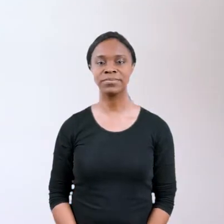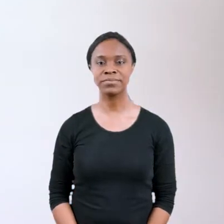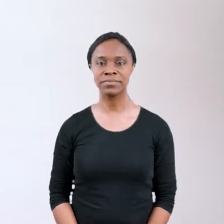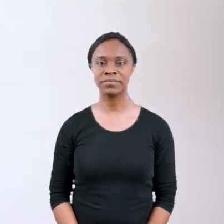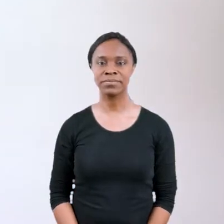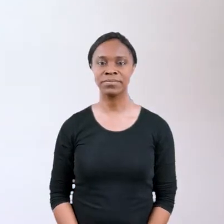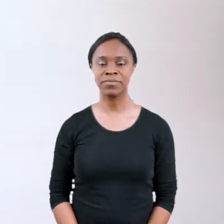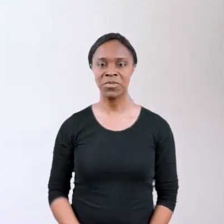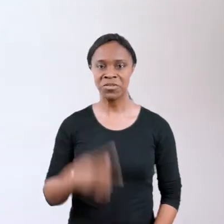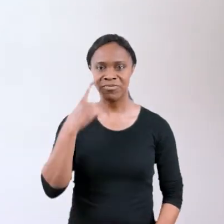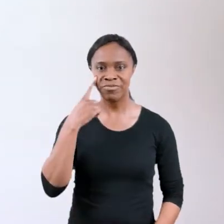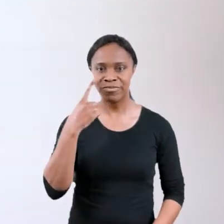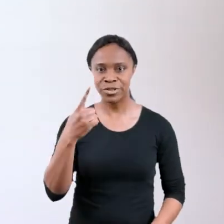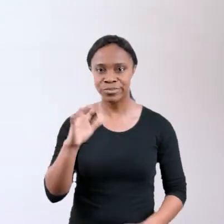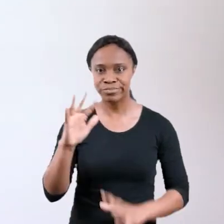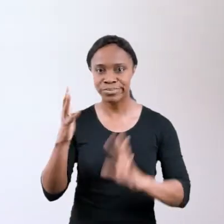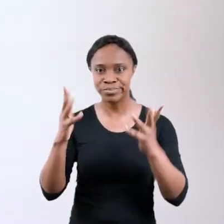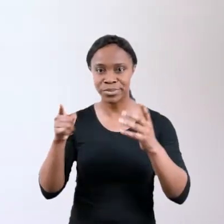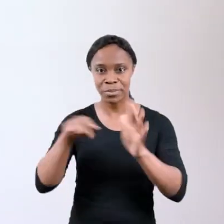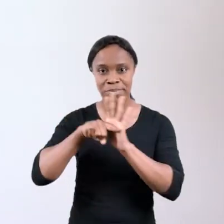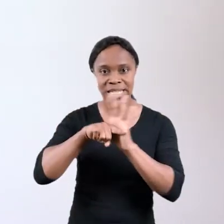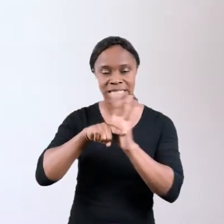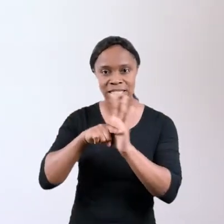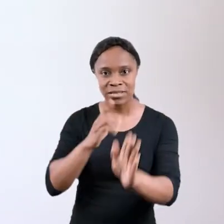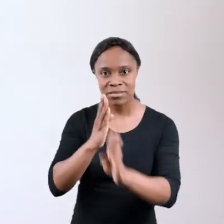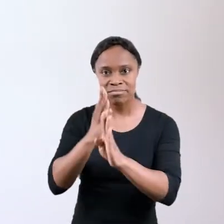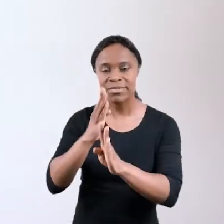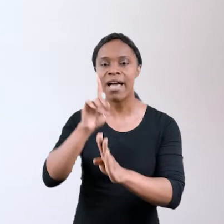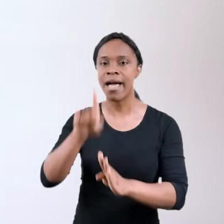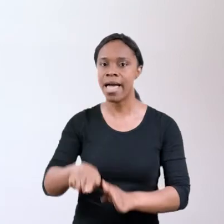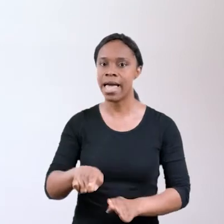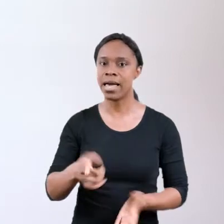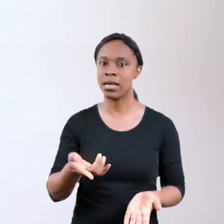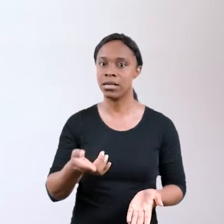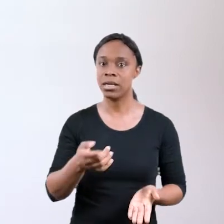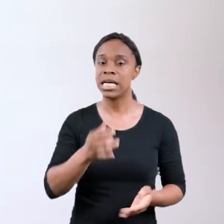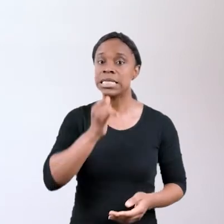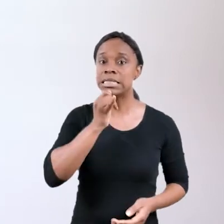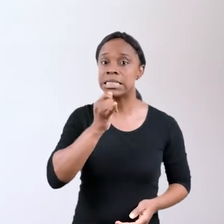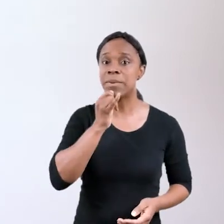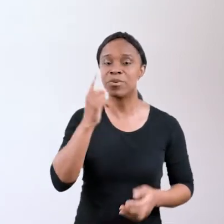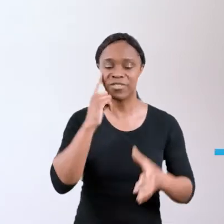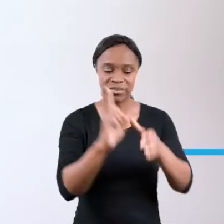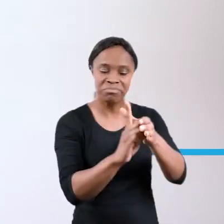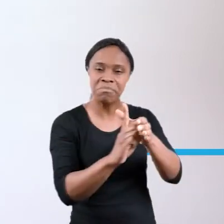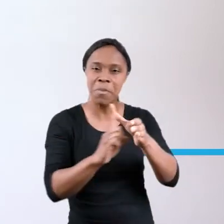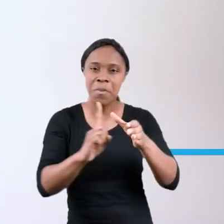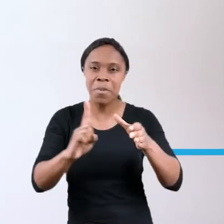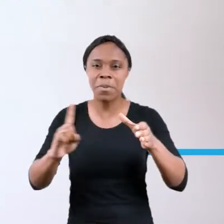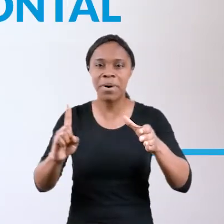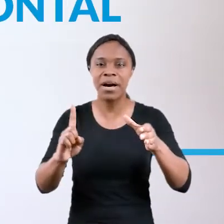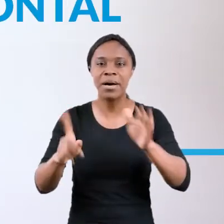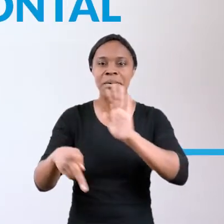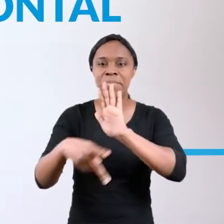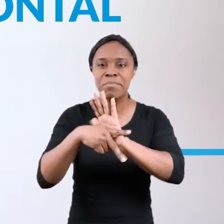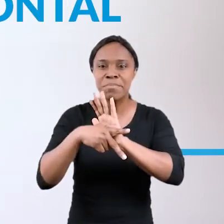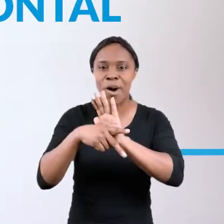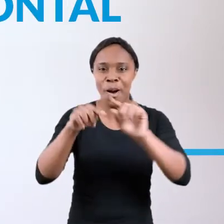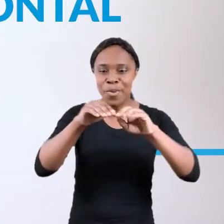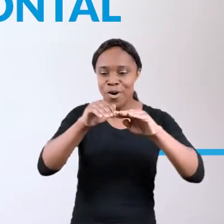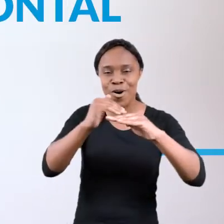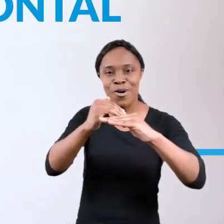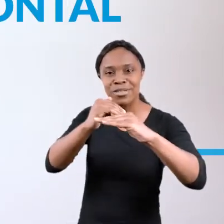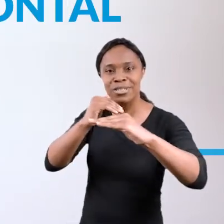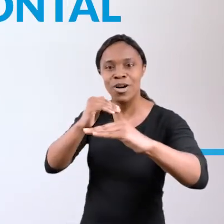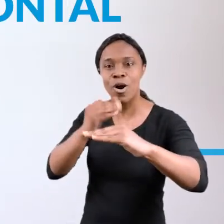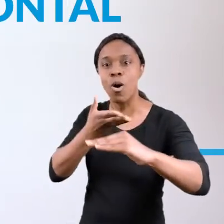O cenário mostrado nessa pesquisa é um bom exemplo da chamada segregação ocupacional horizontal, quando